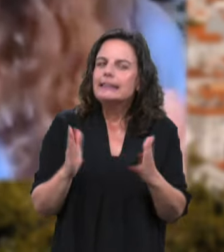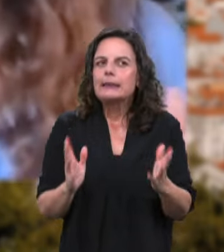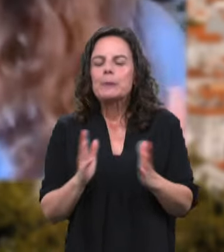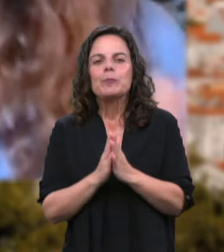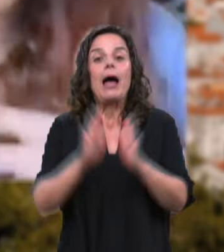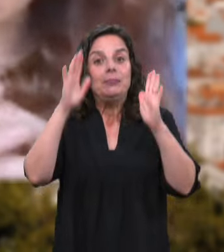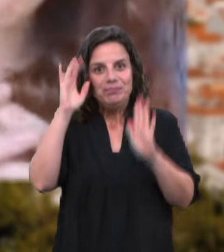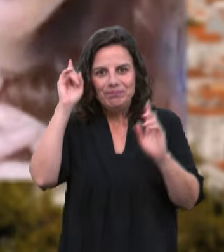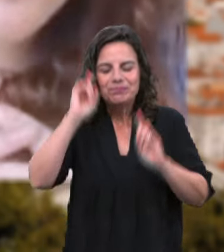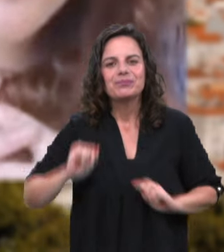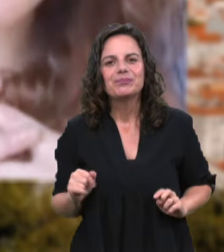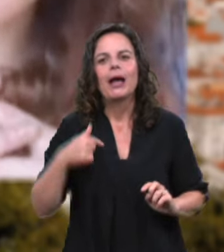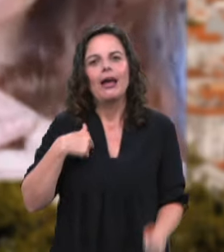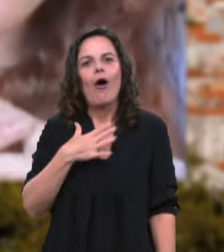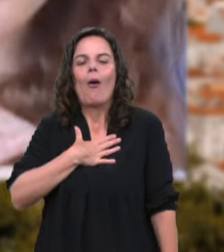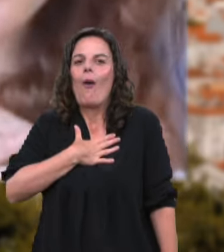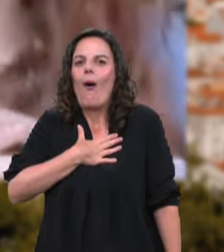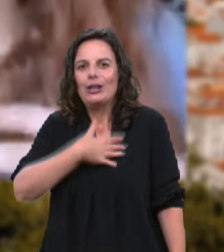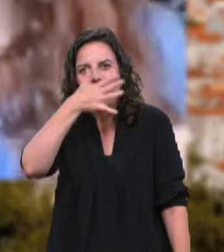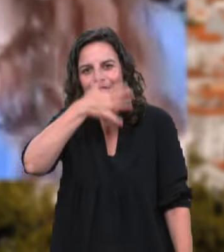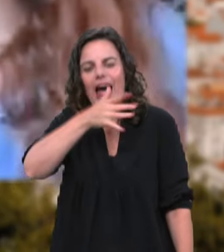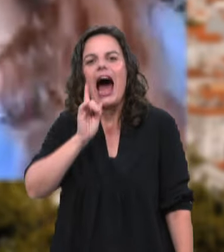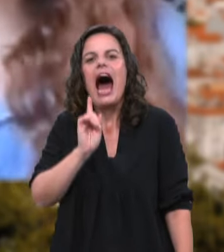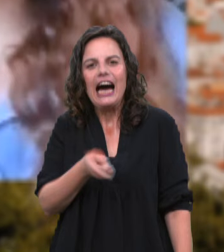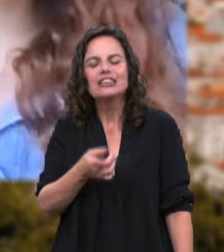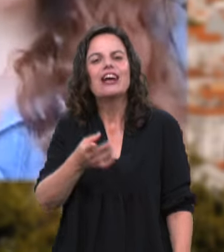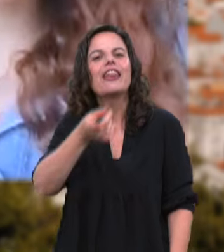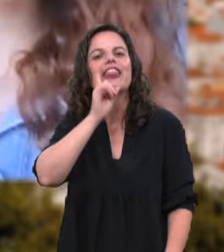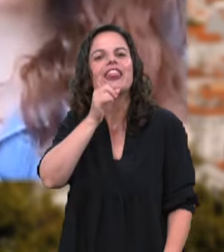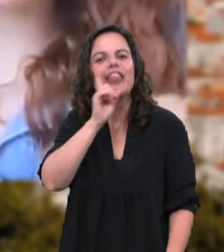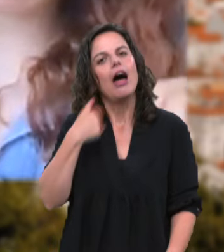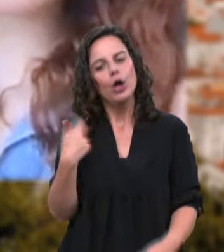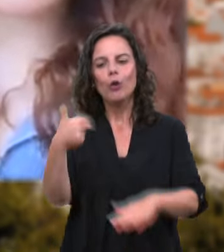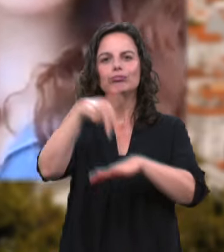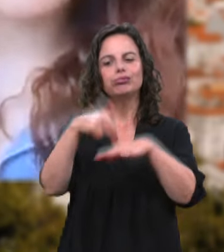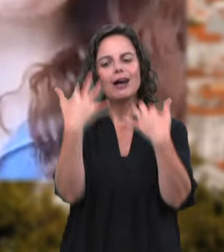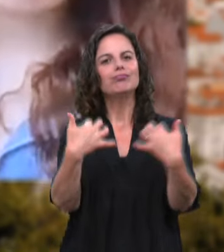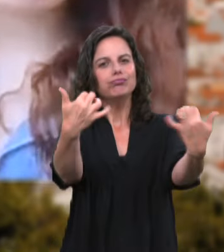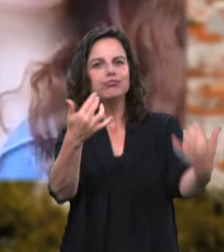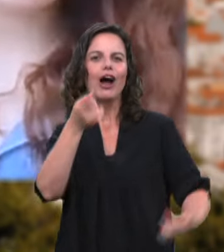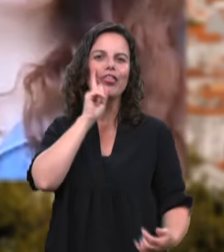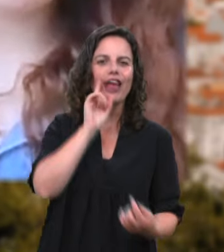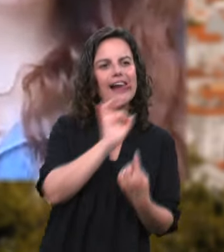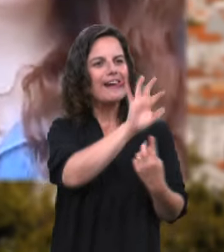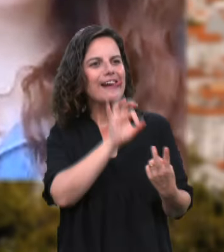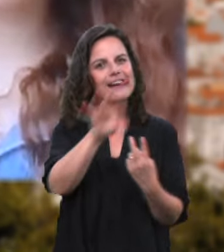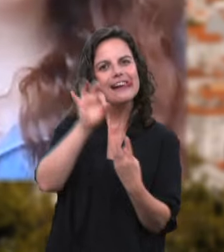Para pessoas. Ah, um dos meus hobbies é comédia. Eu faço stand-up comedy aqui em Berlim. Por isso,